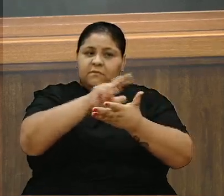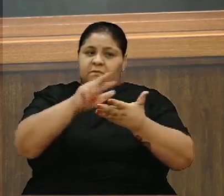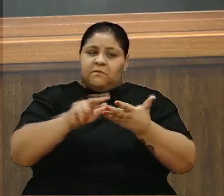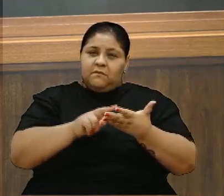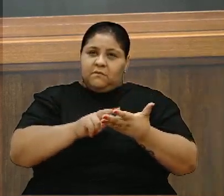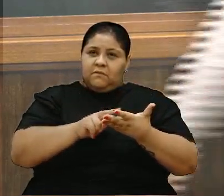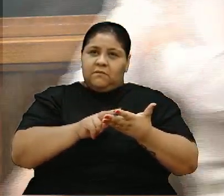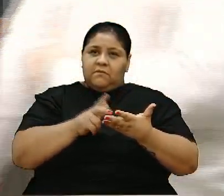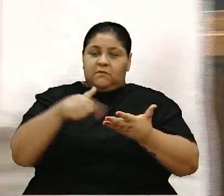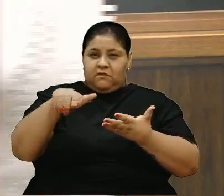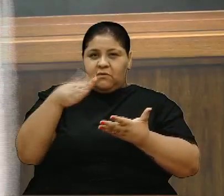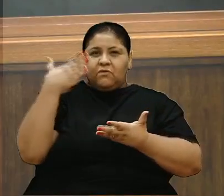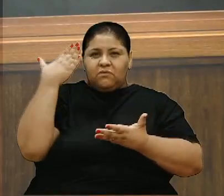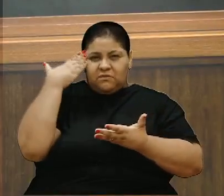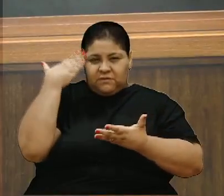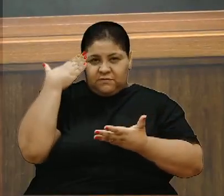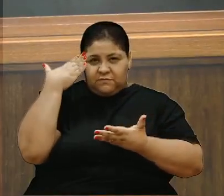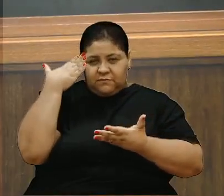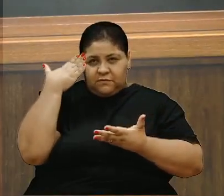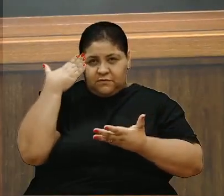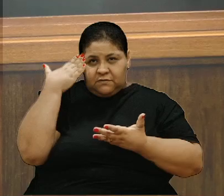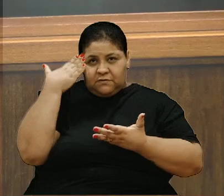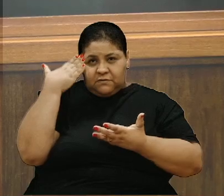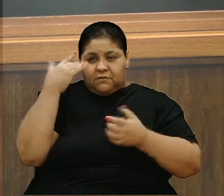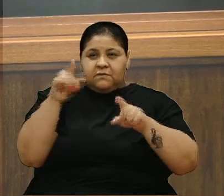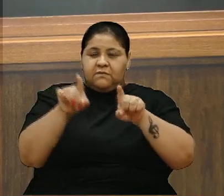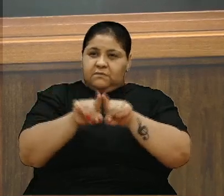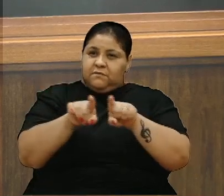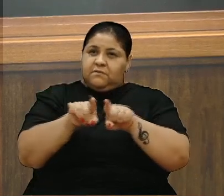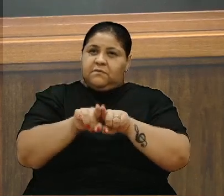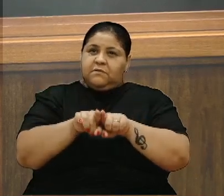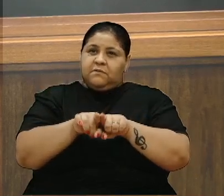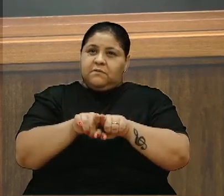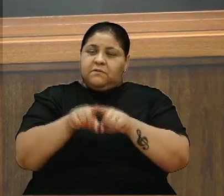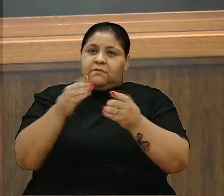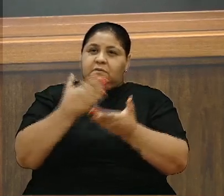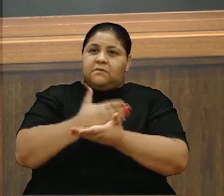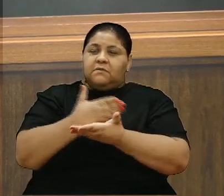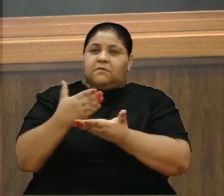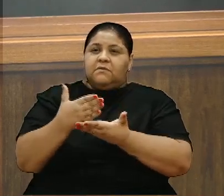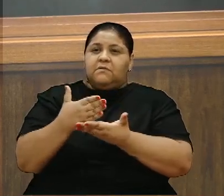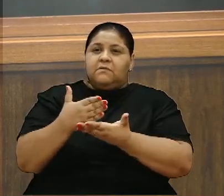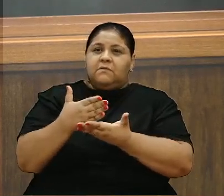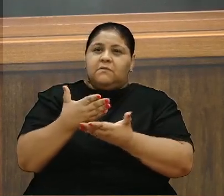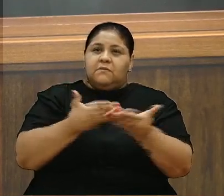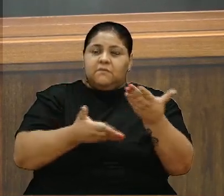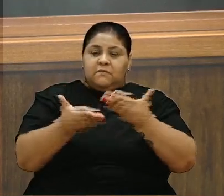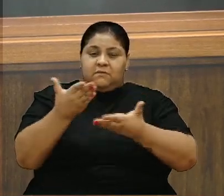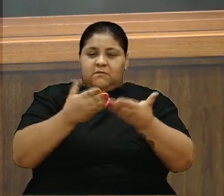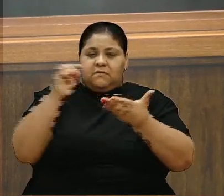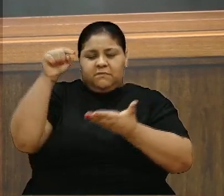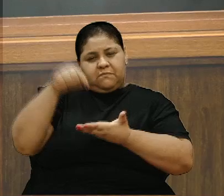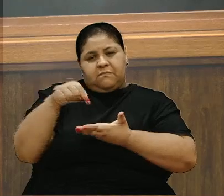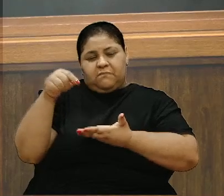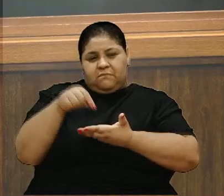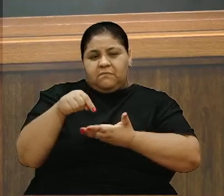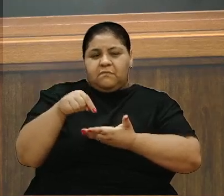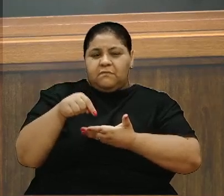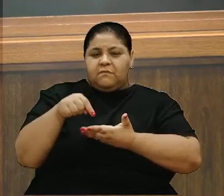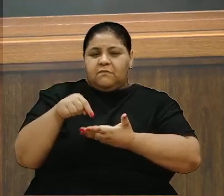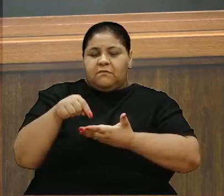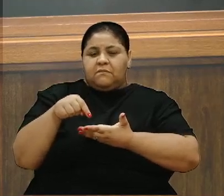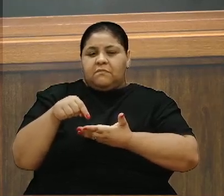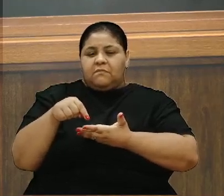laicidade, isso todo mundo sabe, em que pese também que ela começa o preâmbulo, como nós aqui, né?